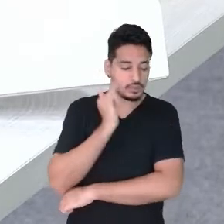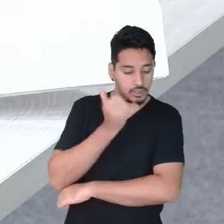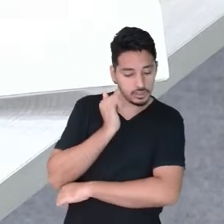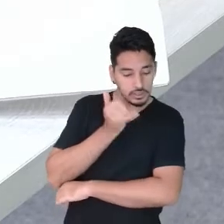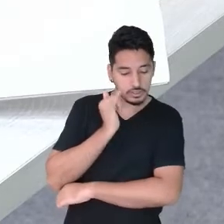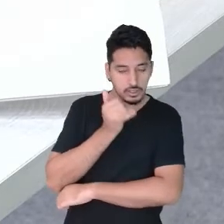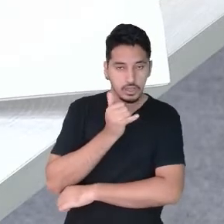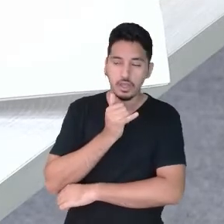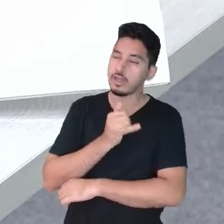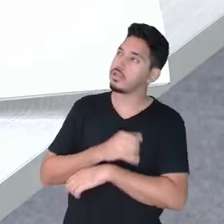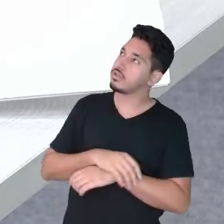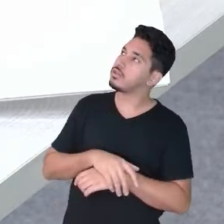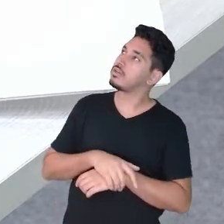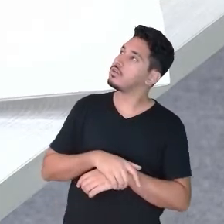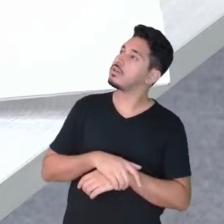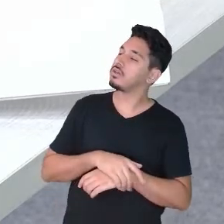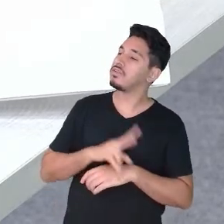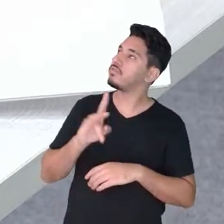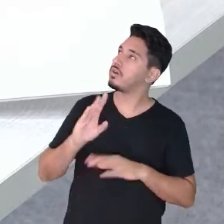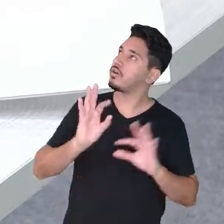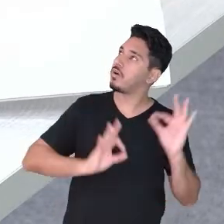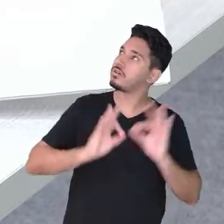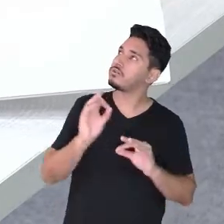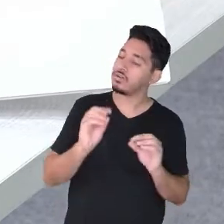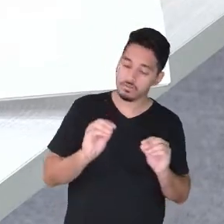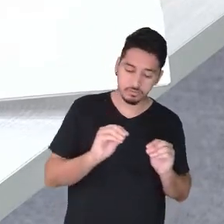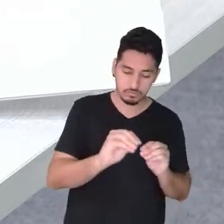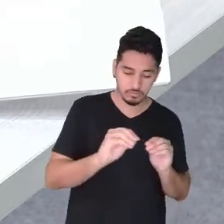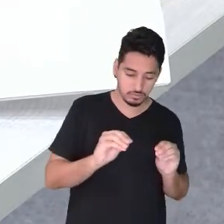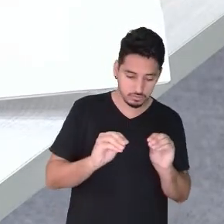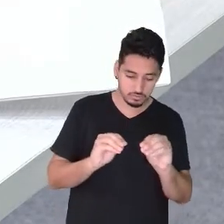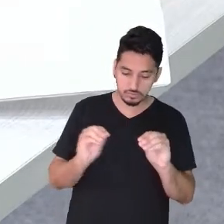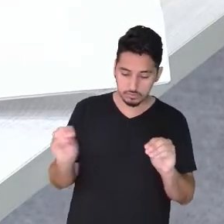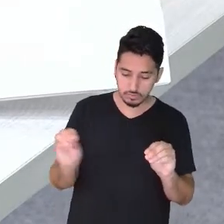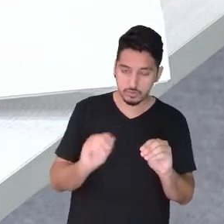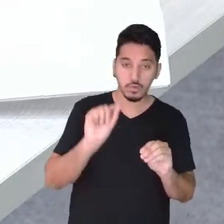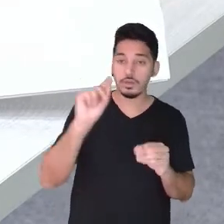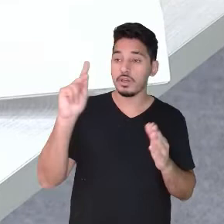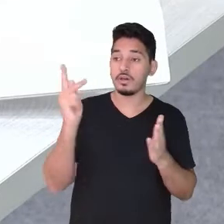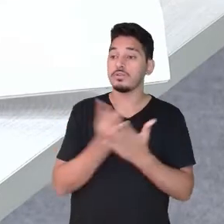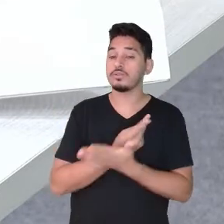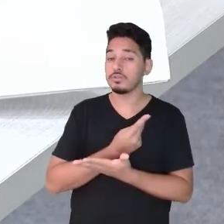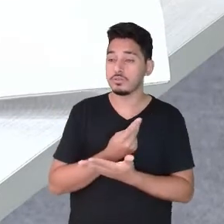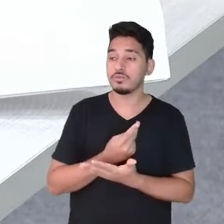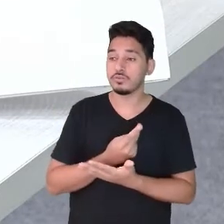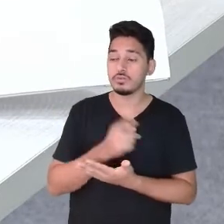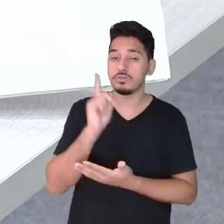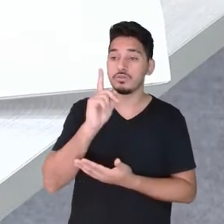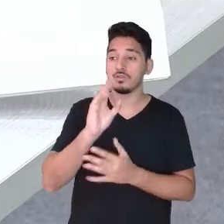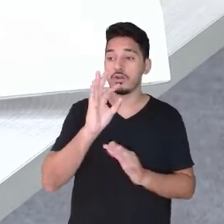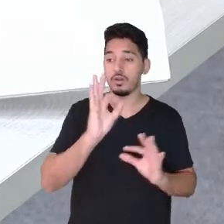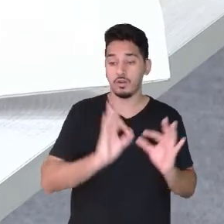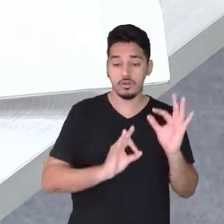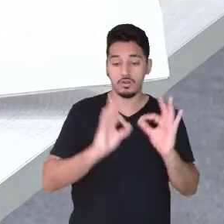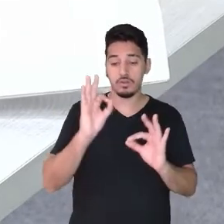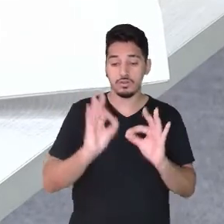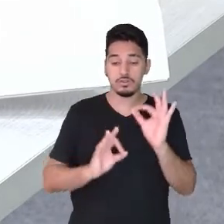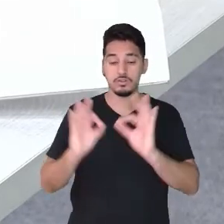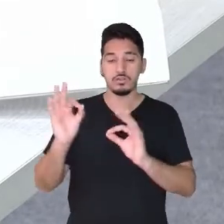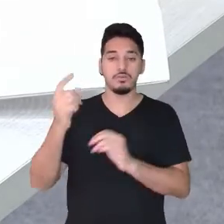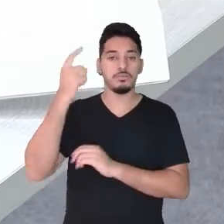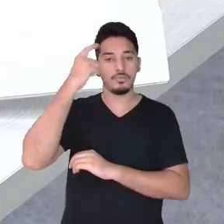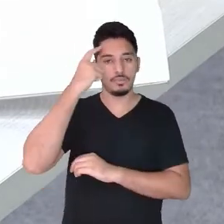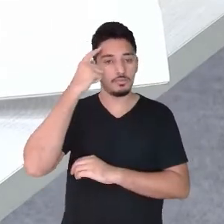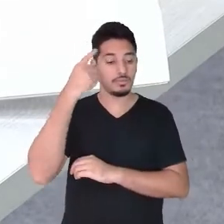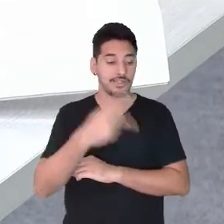aqui vai colocar em ordem o que é que aconteceu. Isso ele está organizando o pensamento